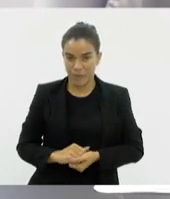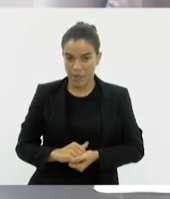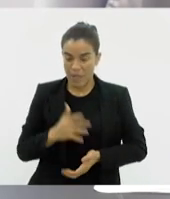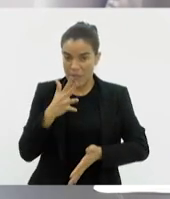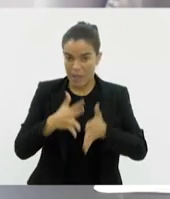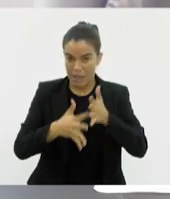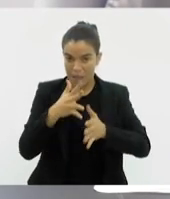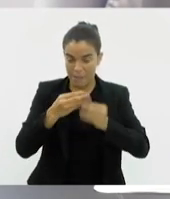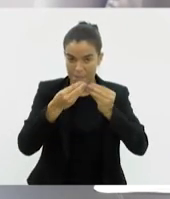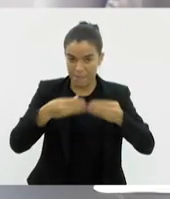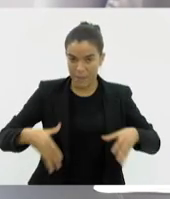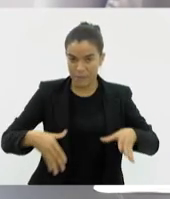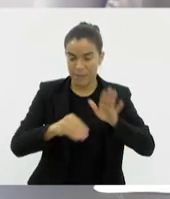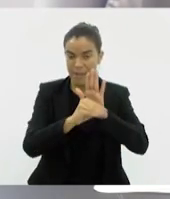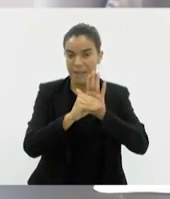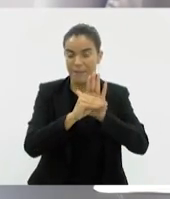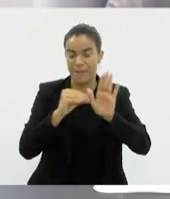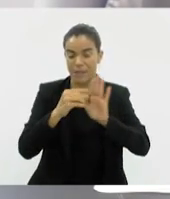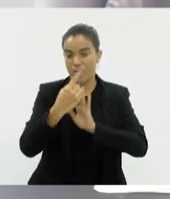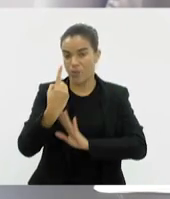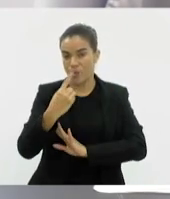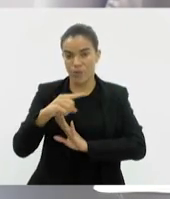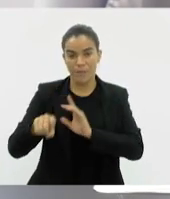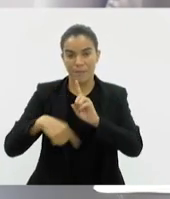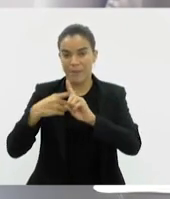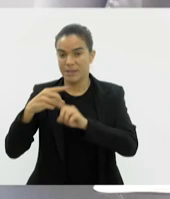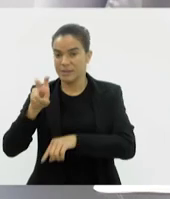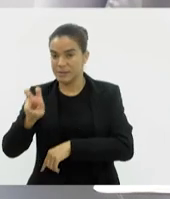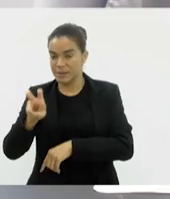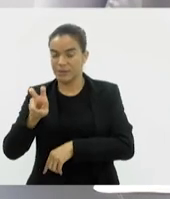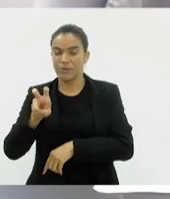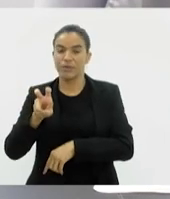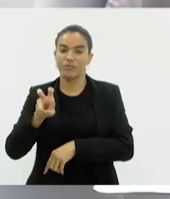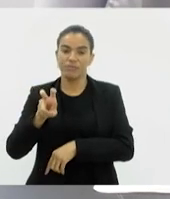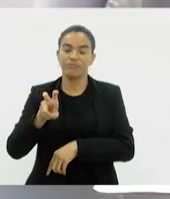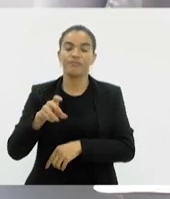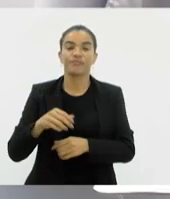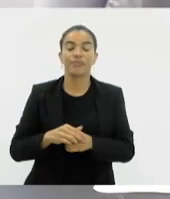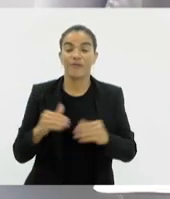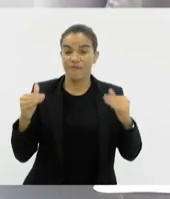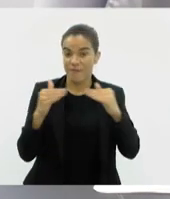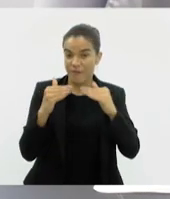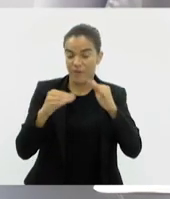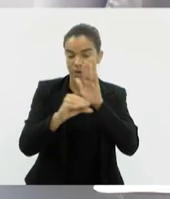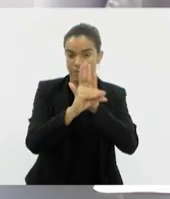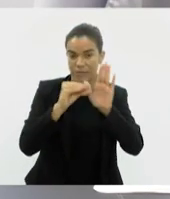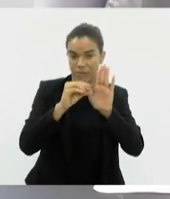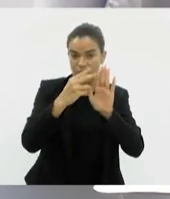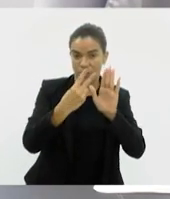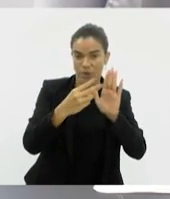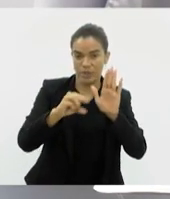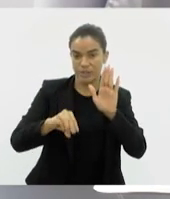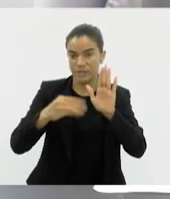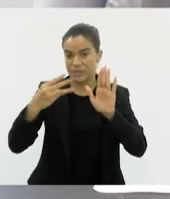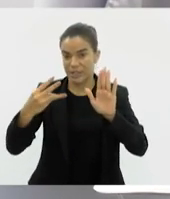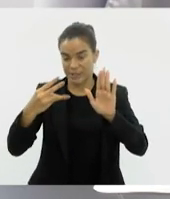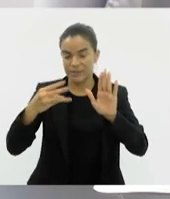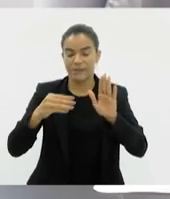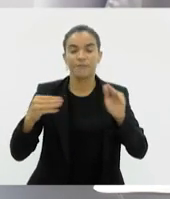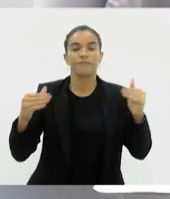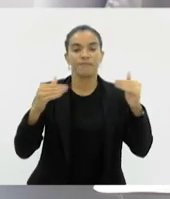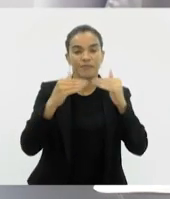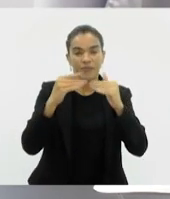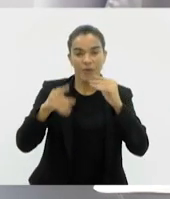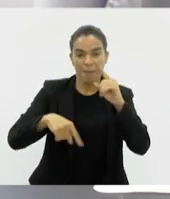prejudicada a emenda 1 e 5 pela aprovação da emenda da CCJ. Favorável às emendas 2 e 3, favorável